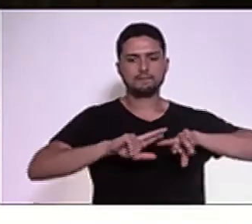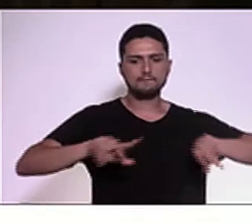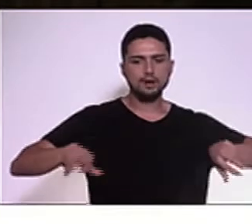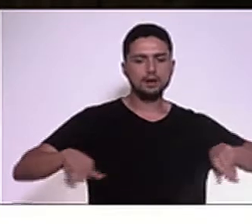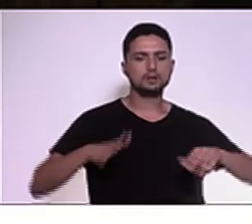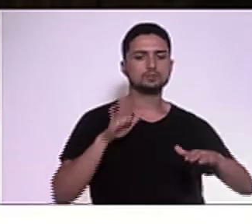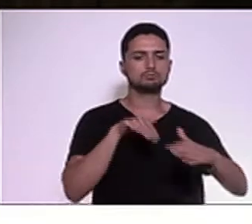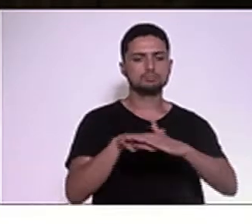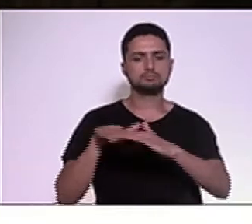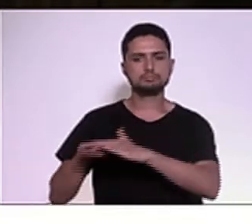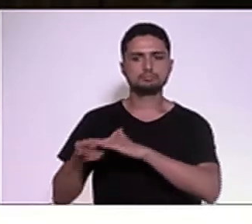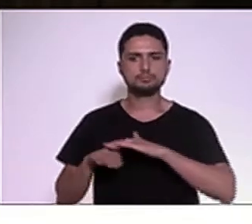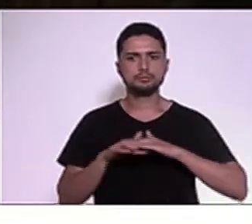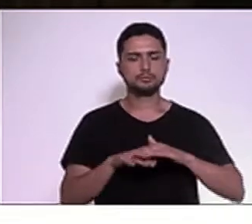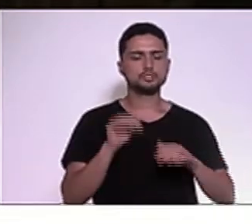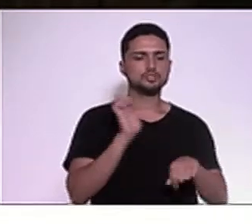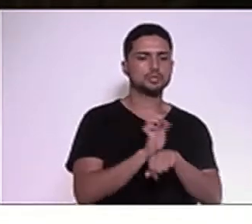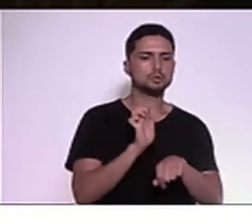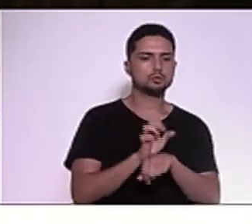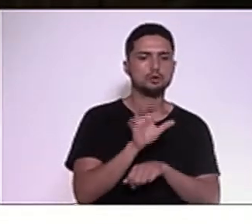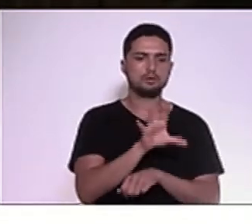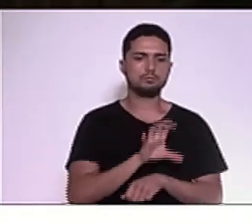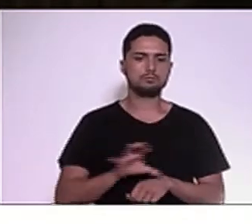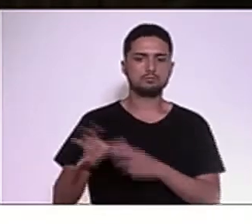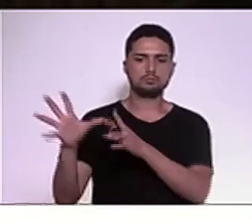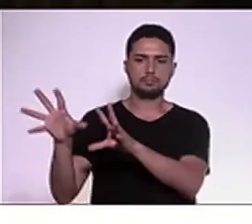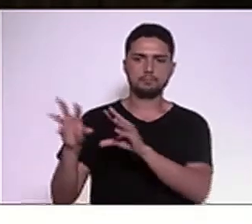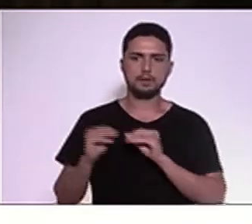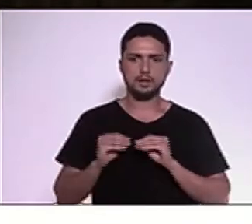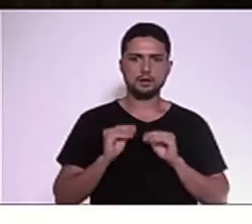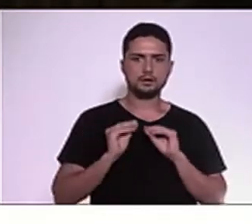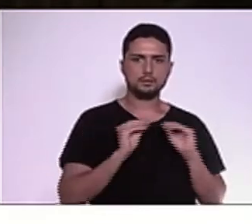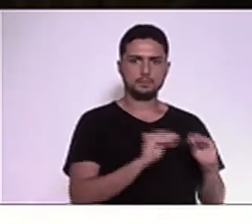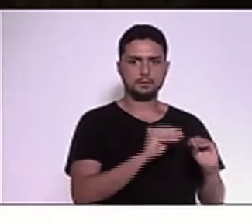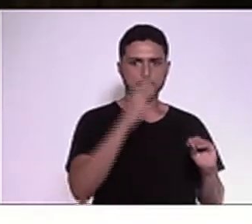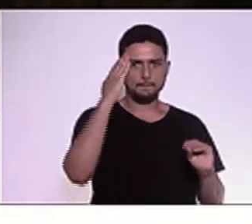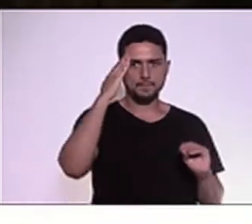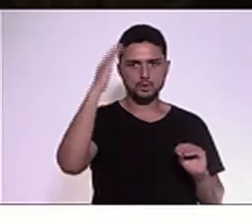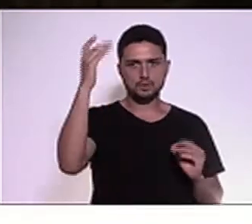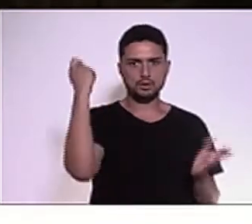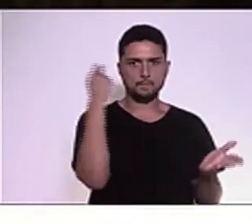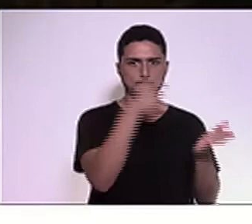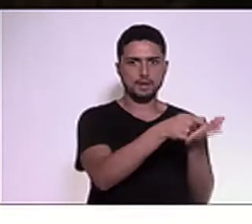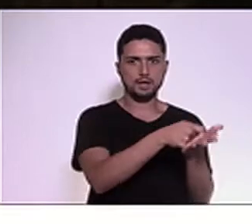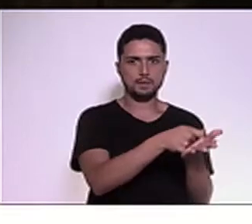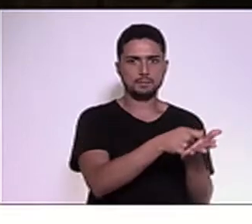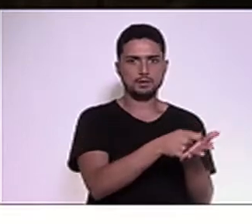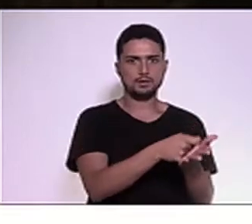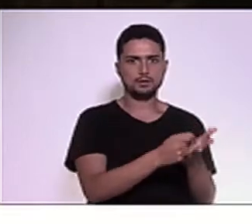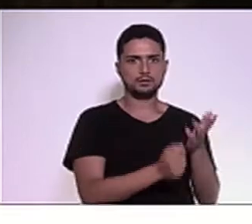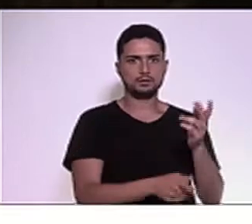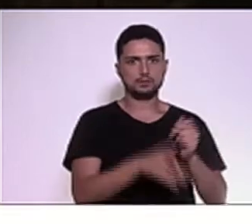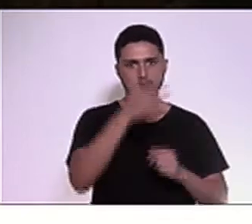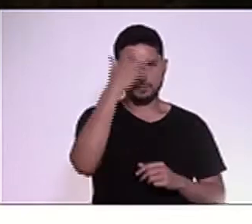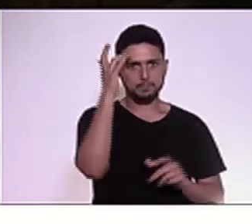fundos estaduais sejam utilizados prioritariamente para pagamento do